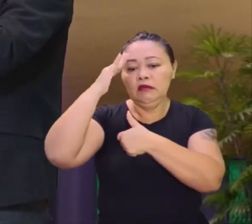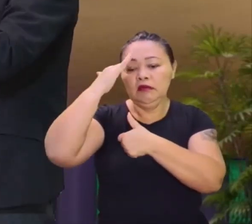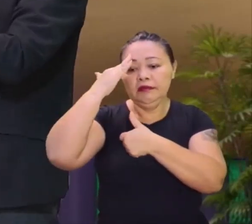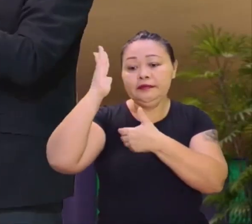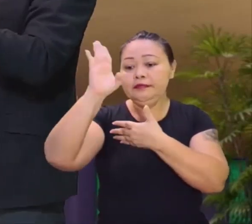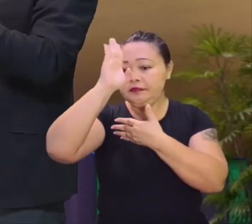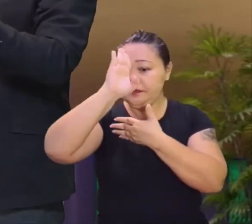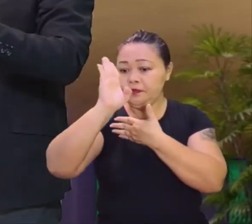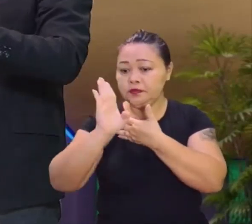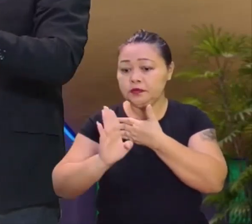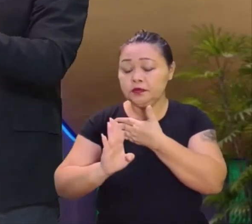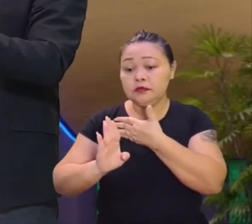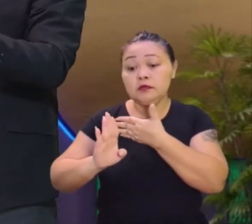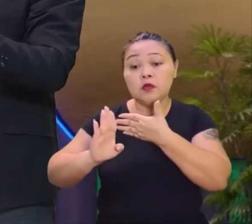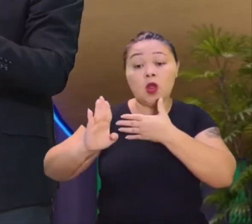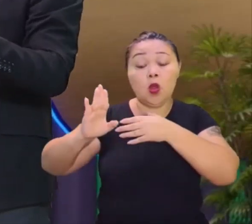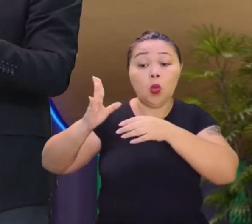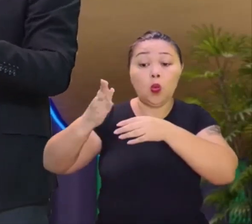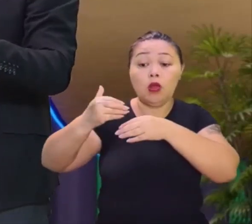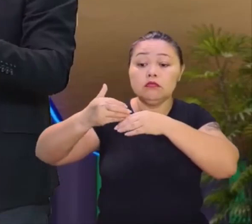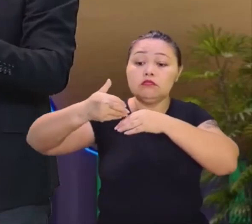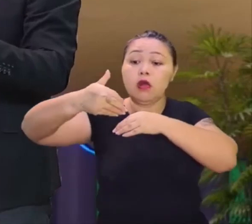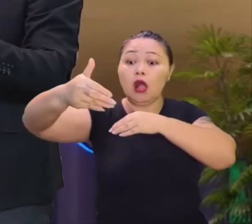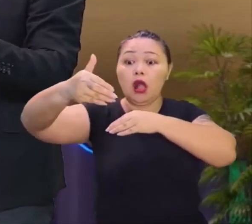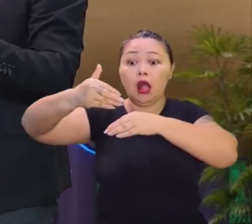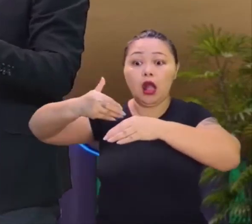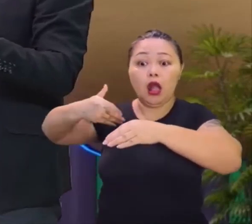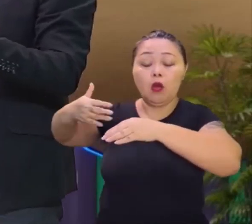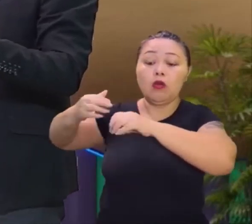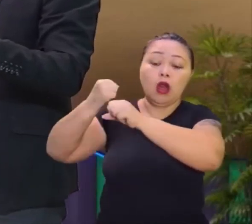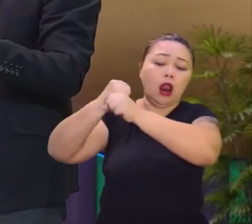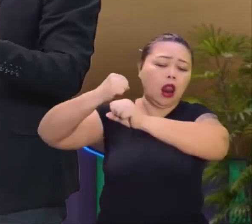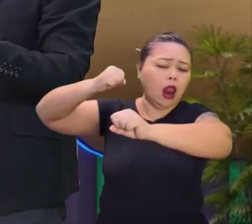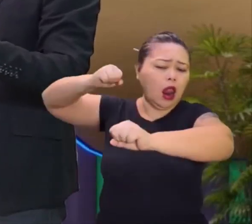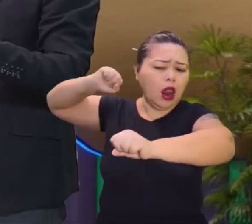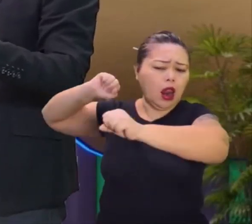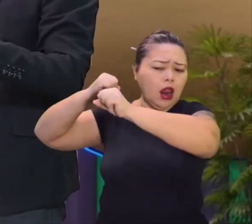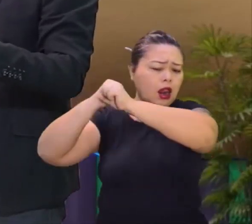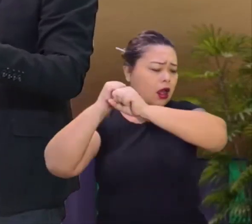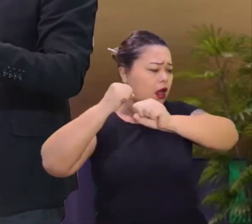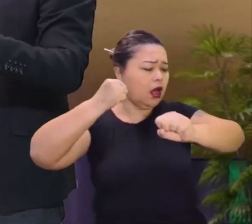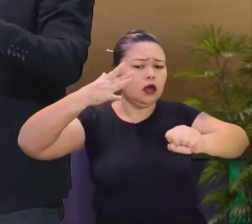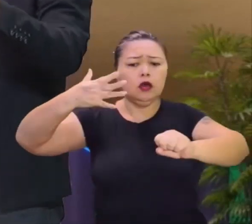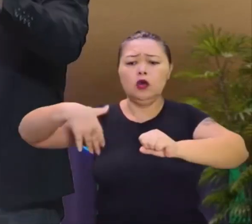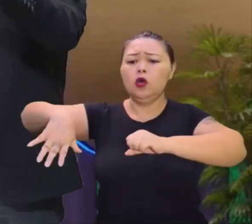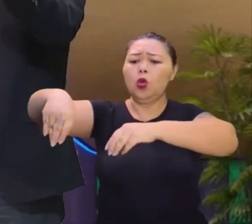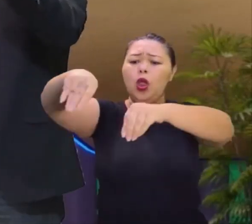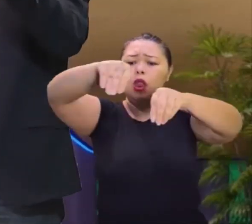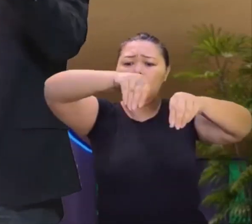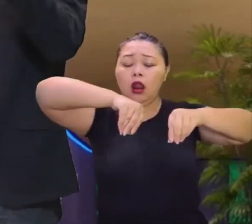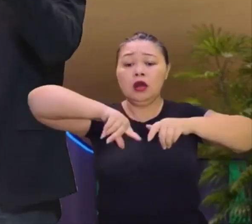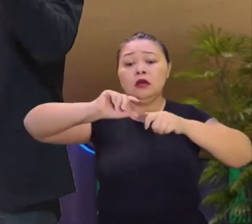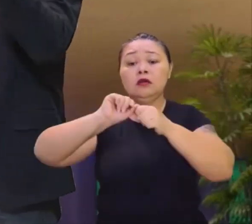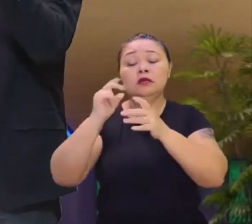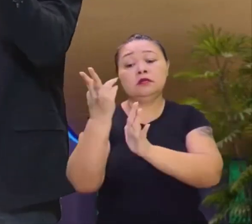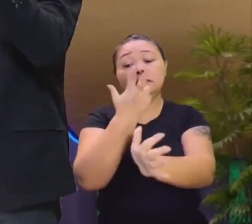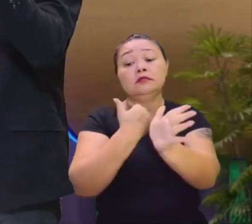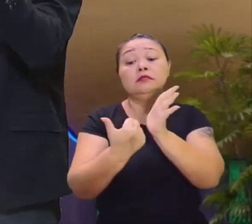entenda que o Brasil tem dimensões continentais. Exato. É muito grande. Muito bem. Beleza? E agora eu vou